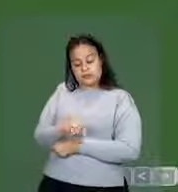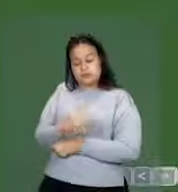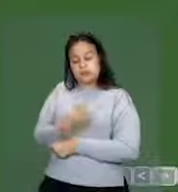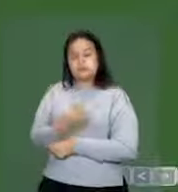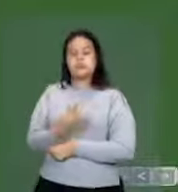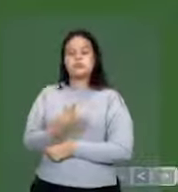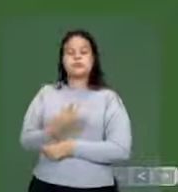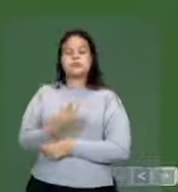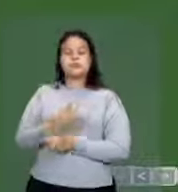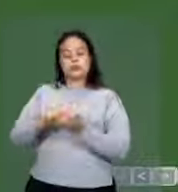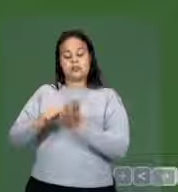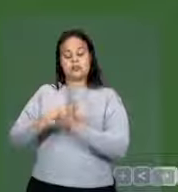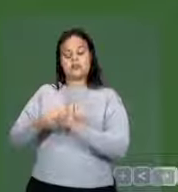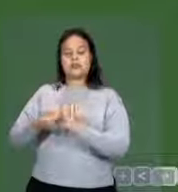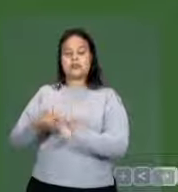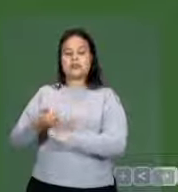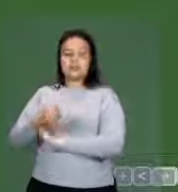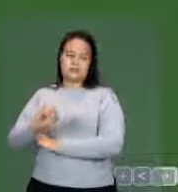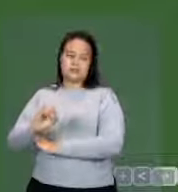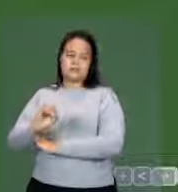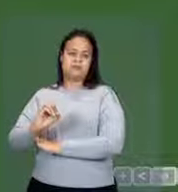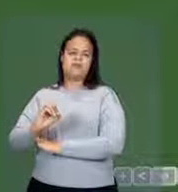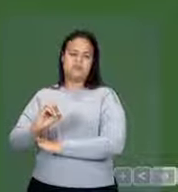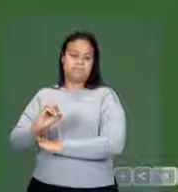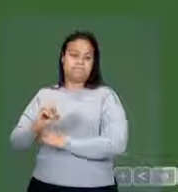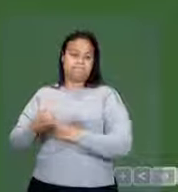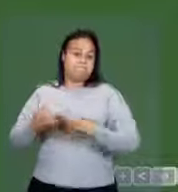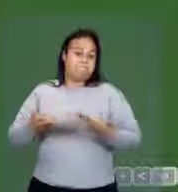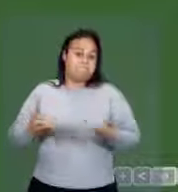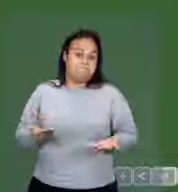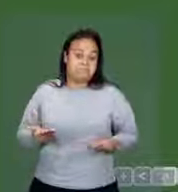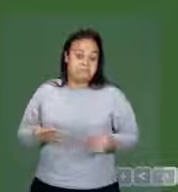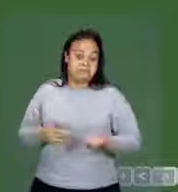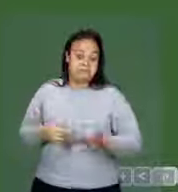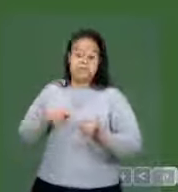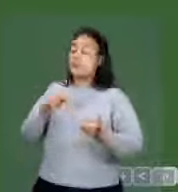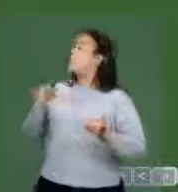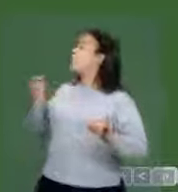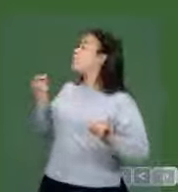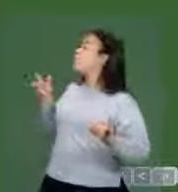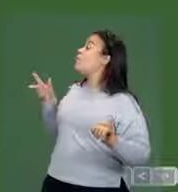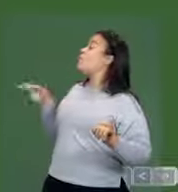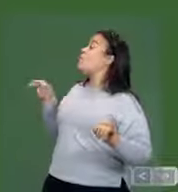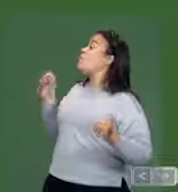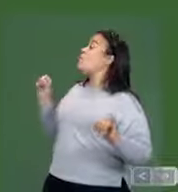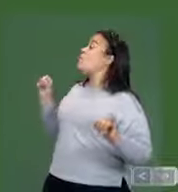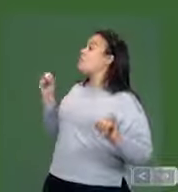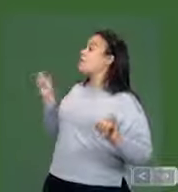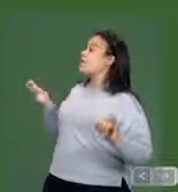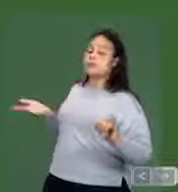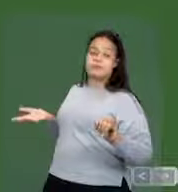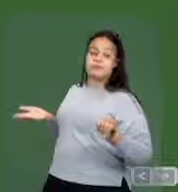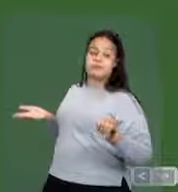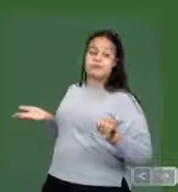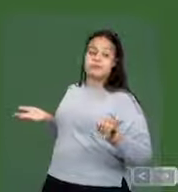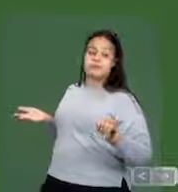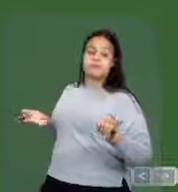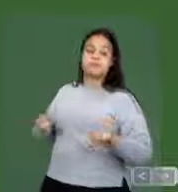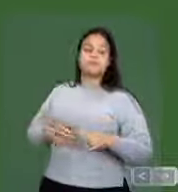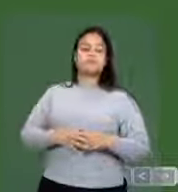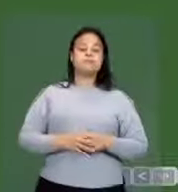3,2 vezes 10. Então, I vai ser igual a